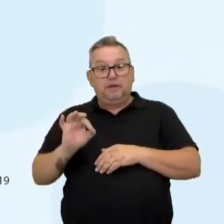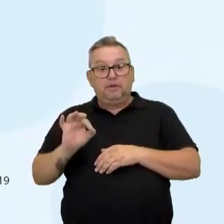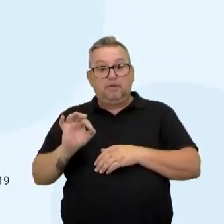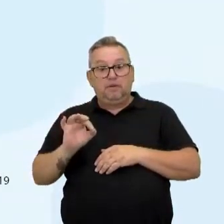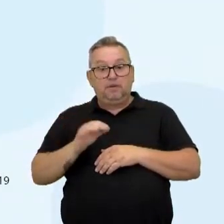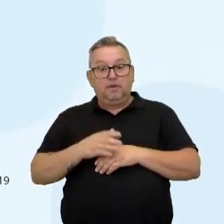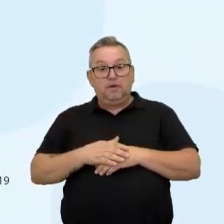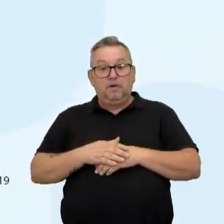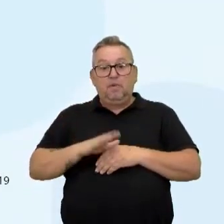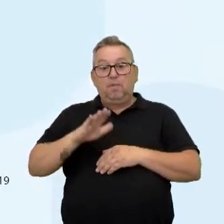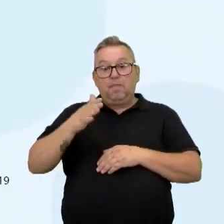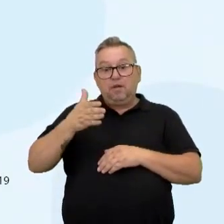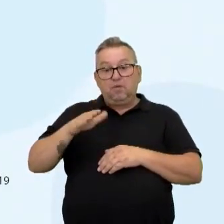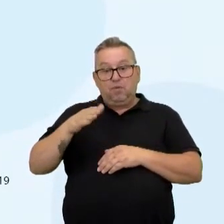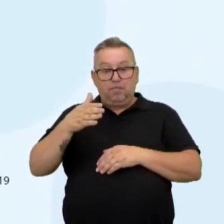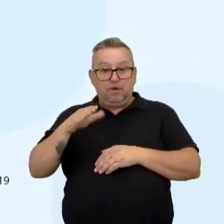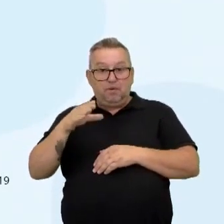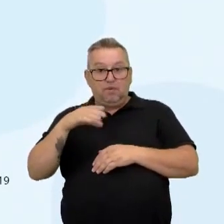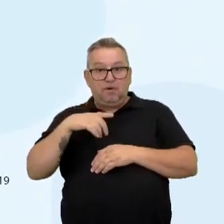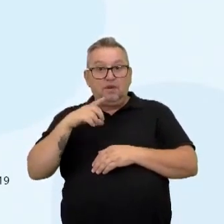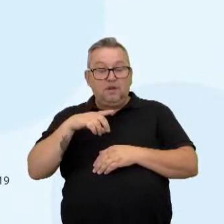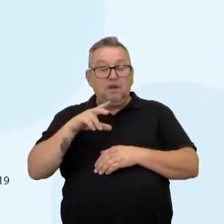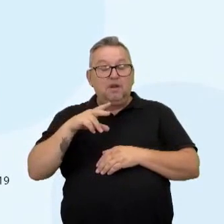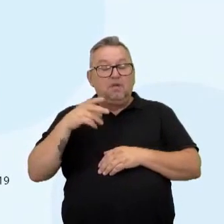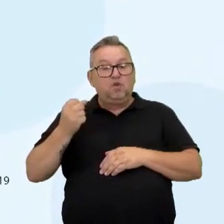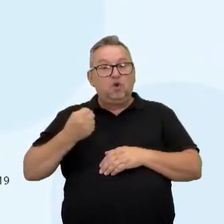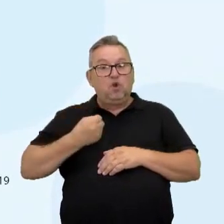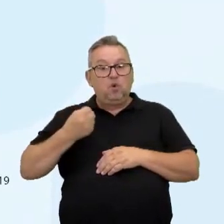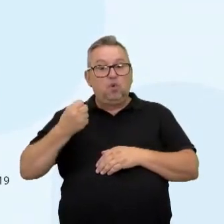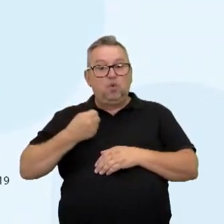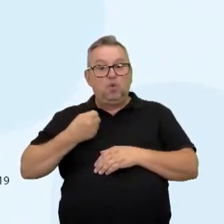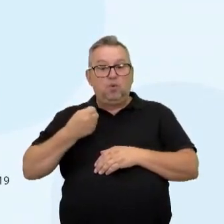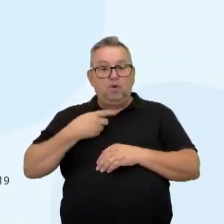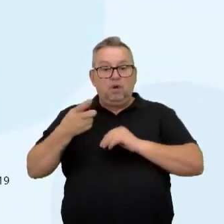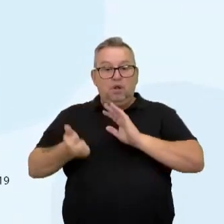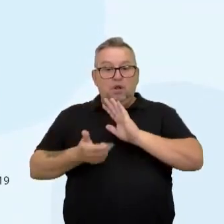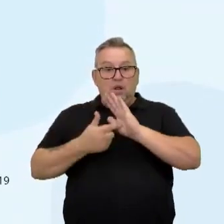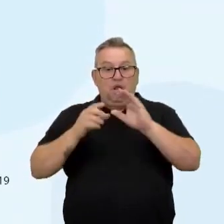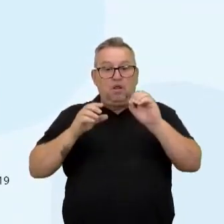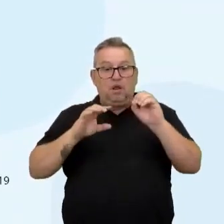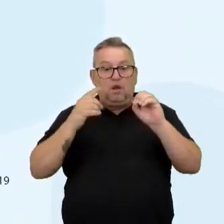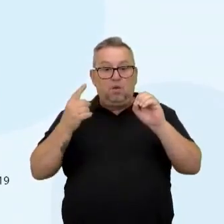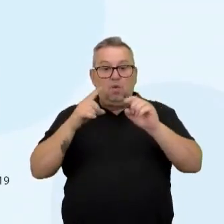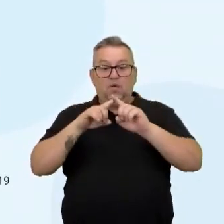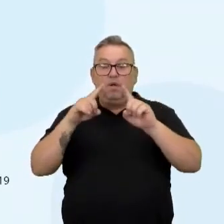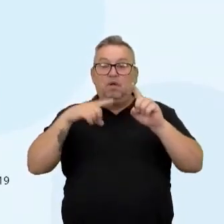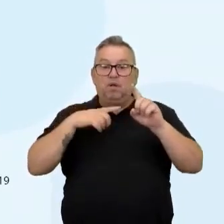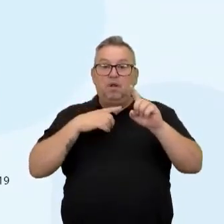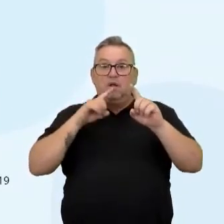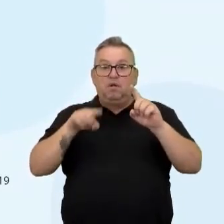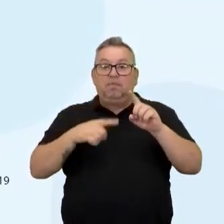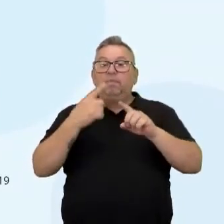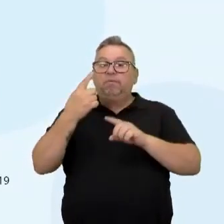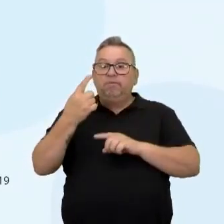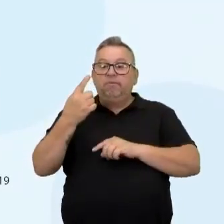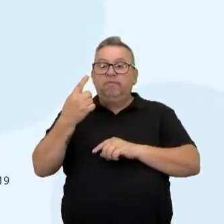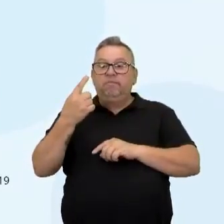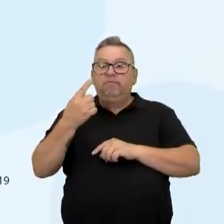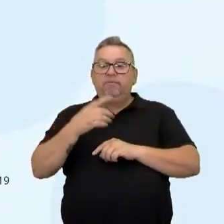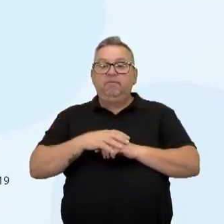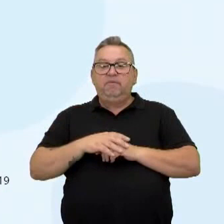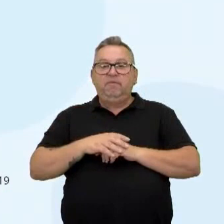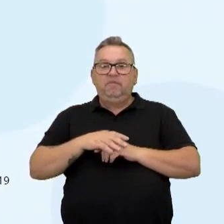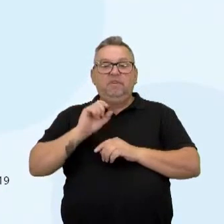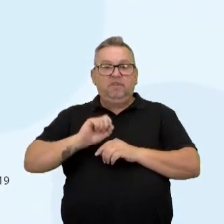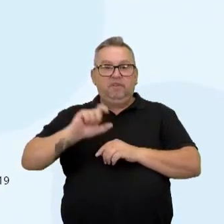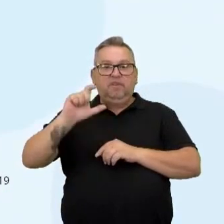Então, mais ou menos aí nesse valor aí. Então, apesar de estar mostrando aí a cor de 0 a 1, é que já está praticamente aí com 1%